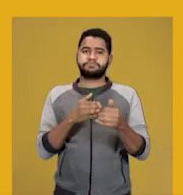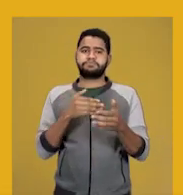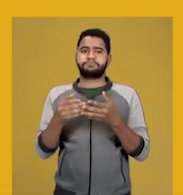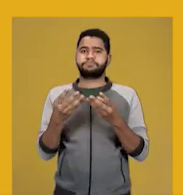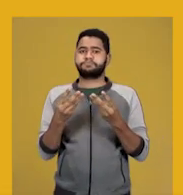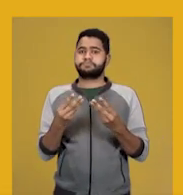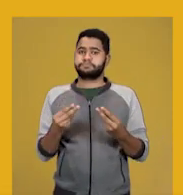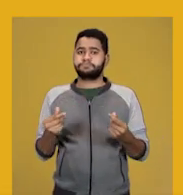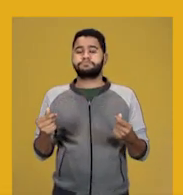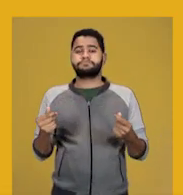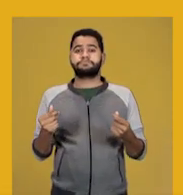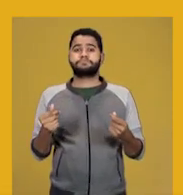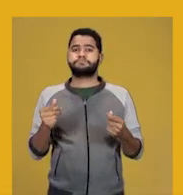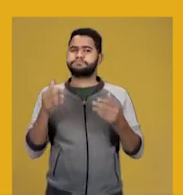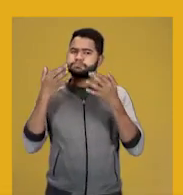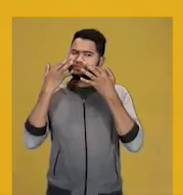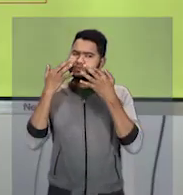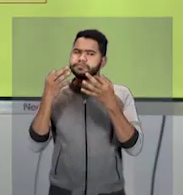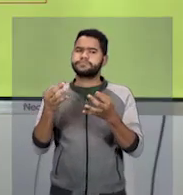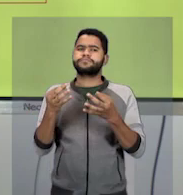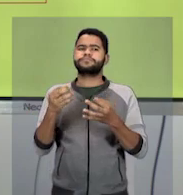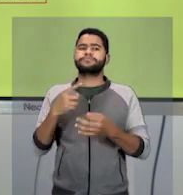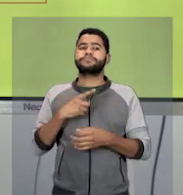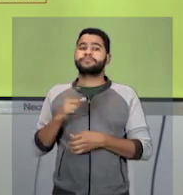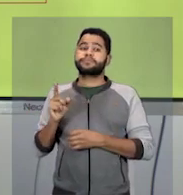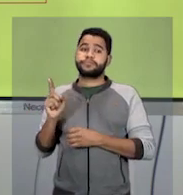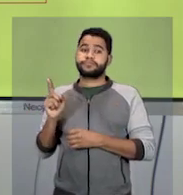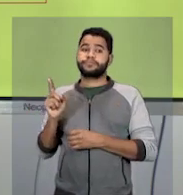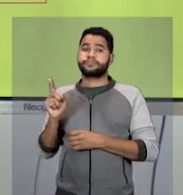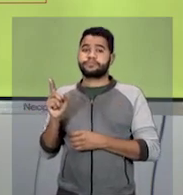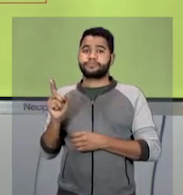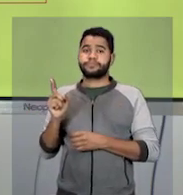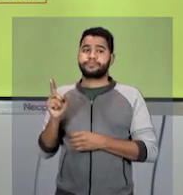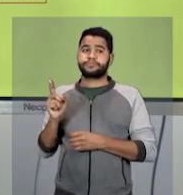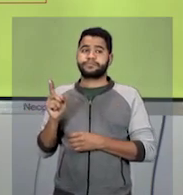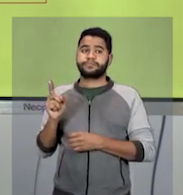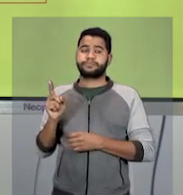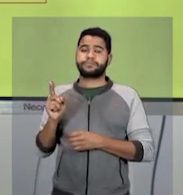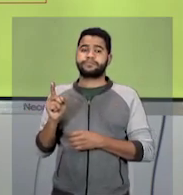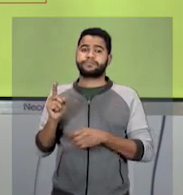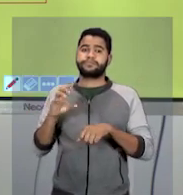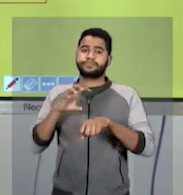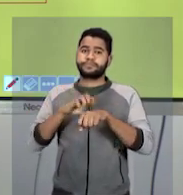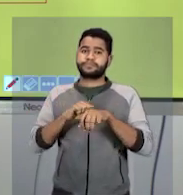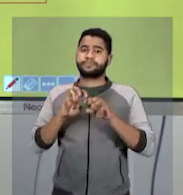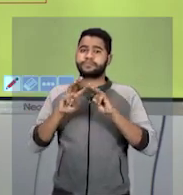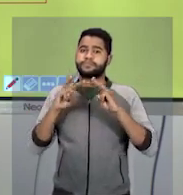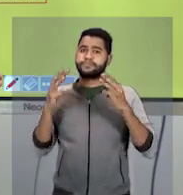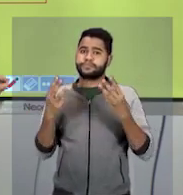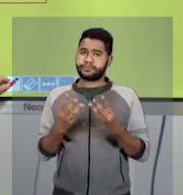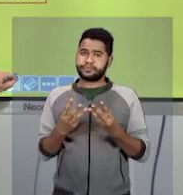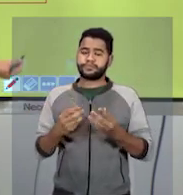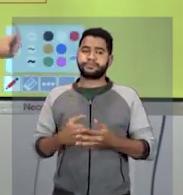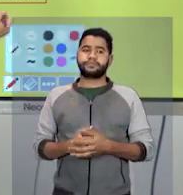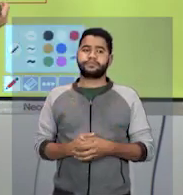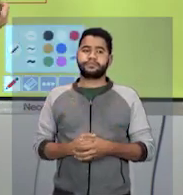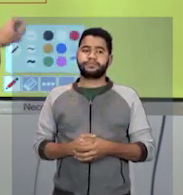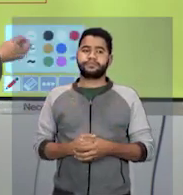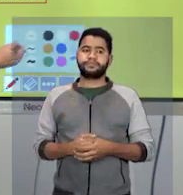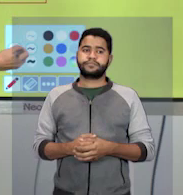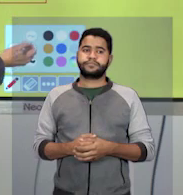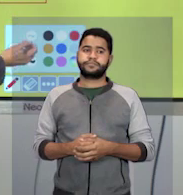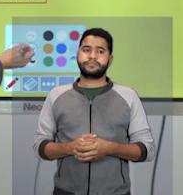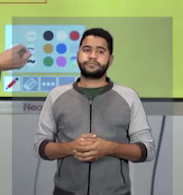substância. Então, prestando atenção, nós teremos aqui a massa, deixa eu anotar, a massa,